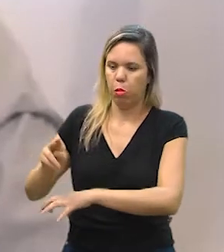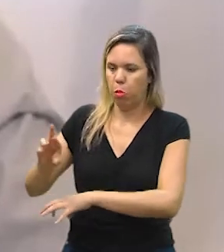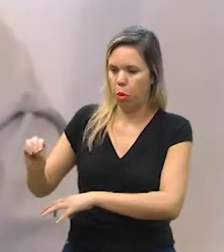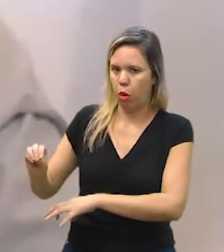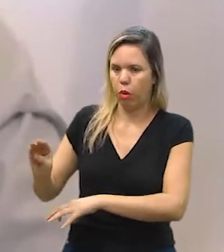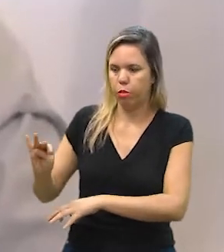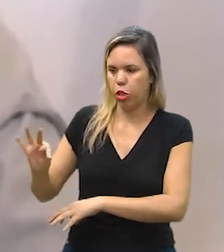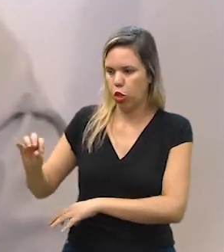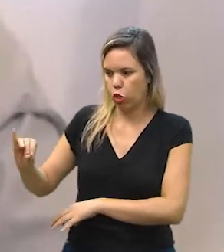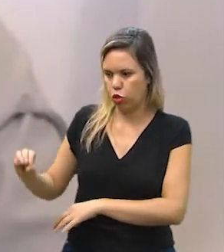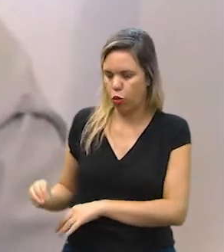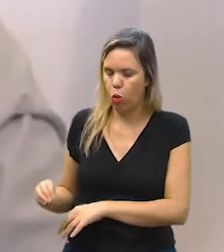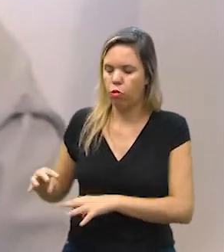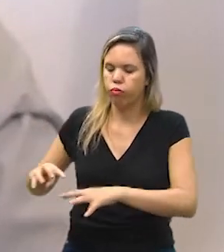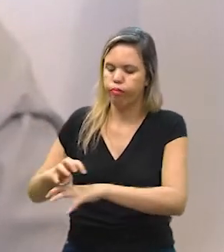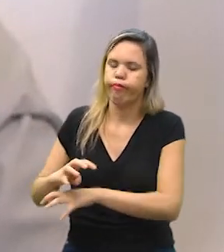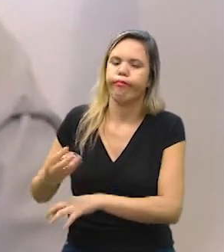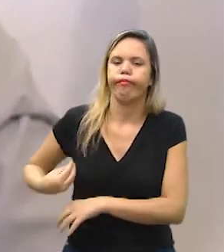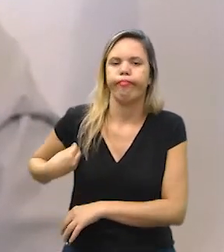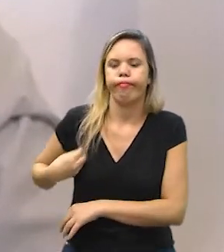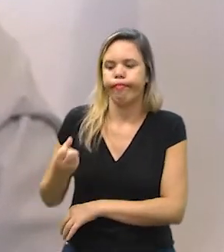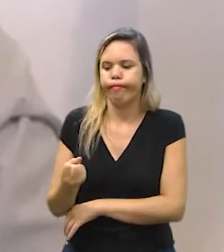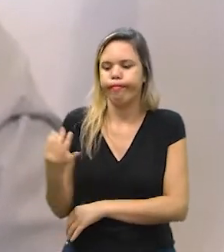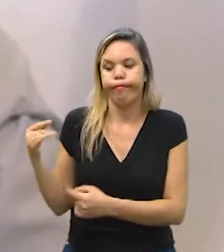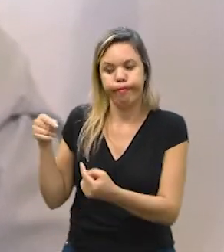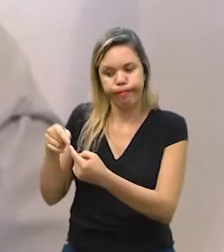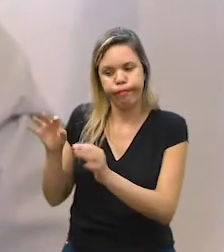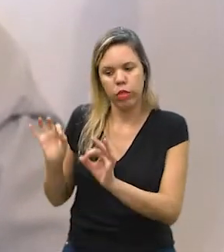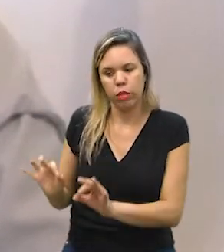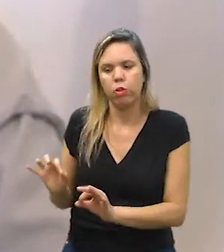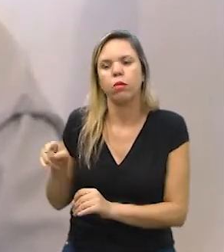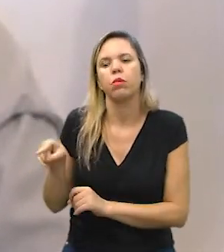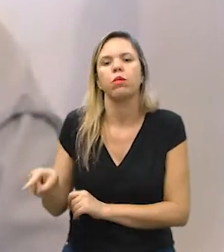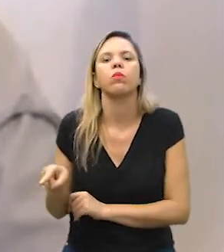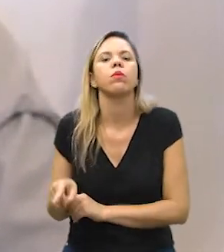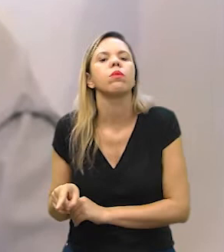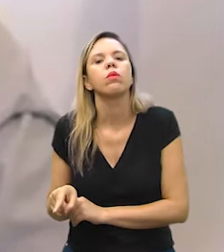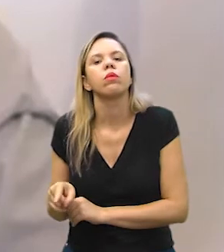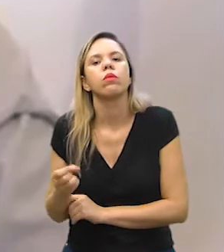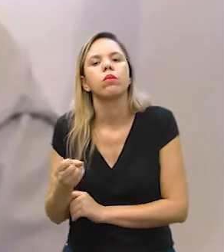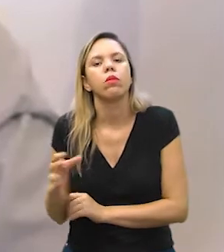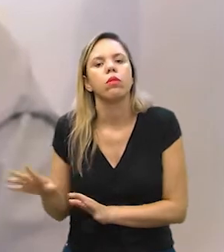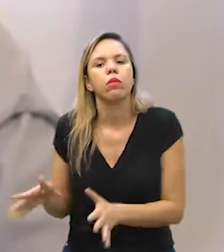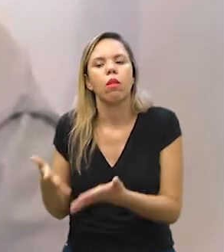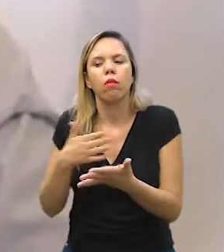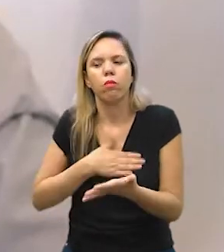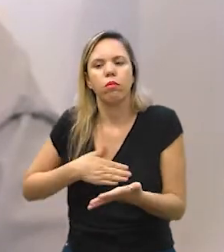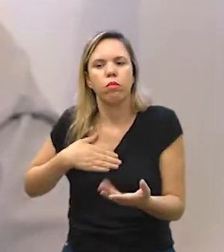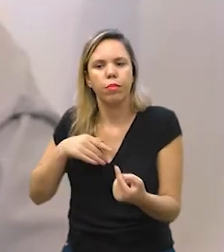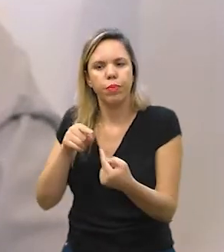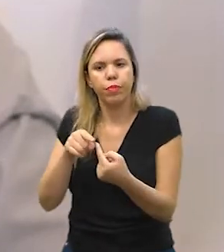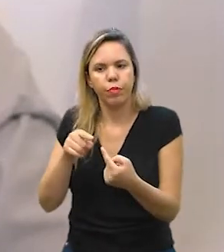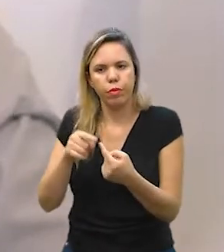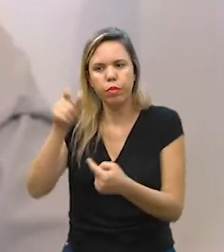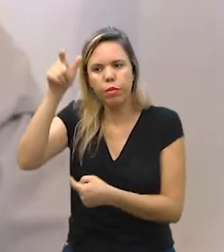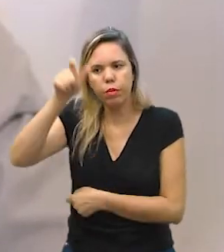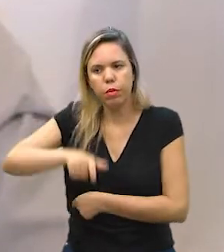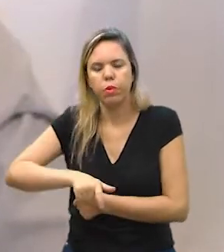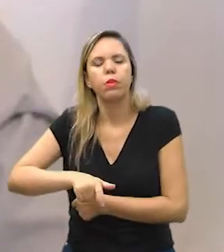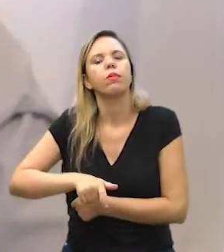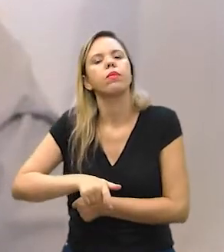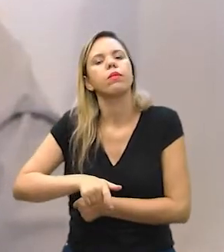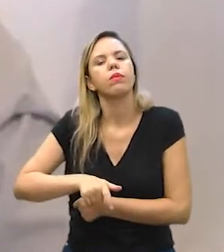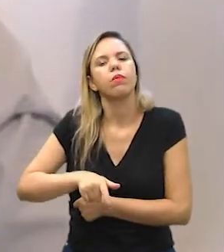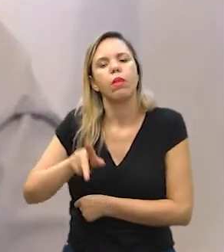Que, dados na quantidade correta, provocam um bem-estar para o indivíduo.